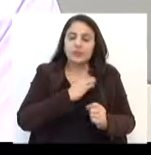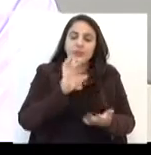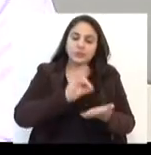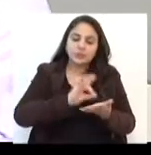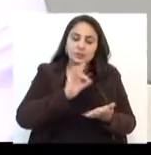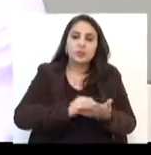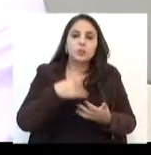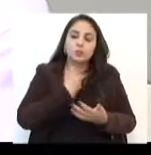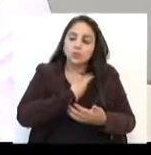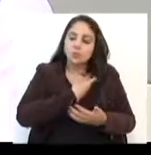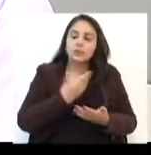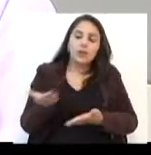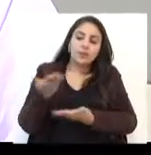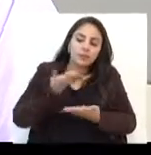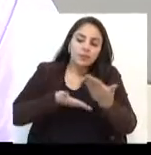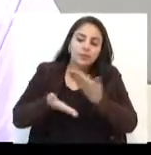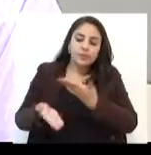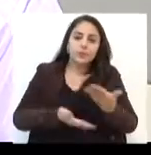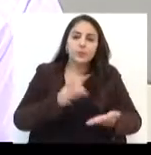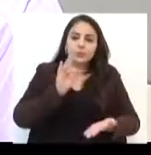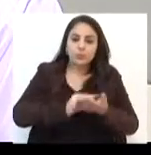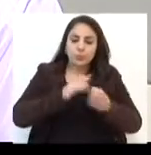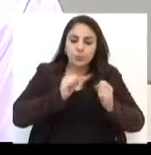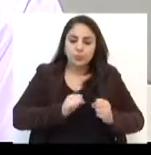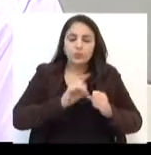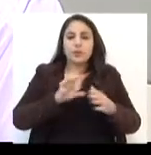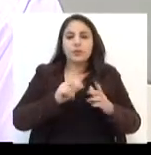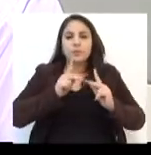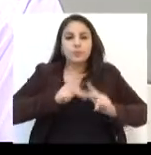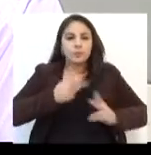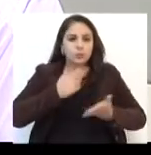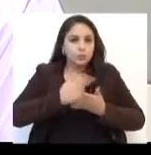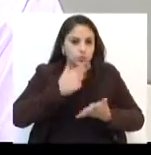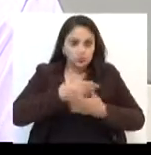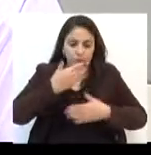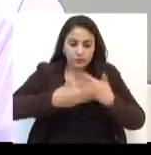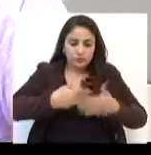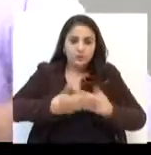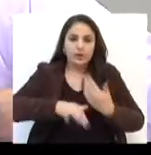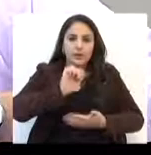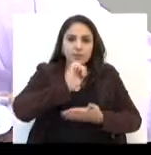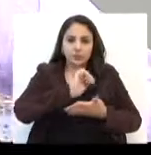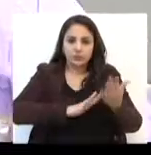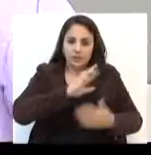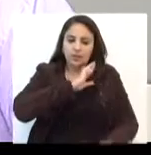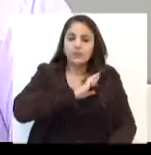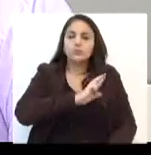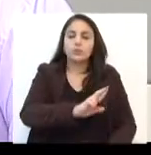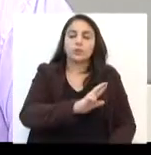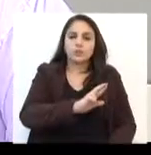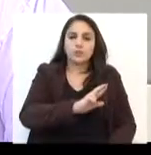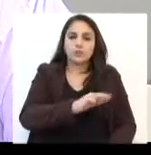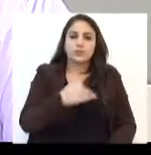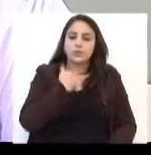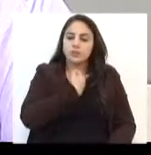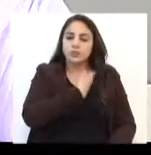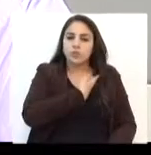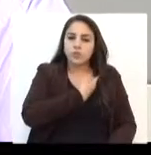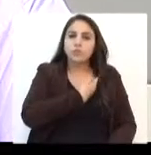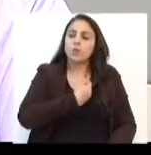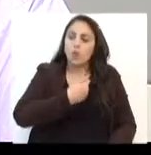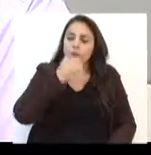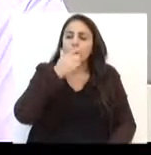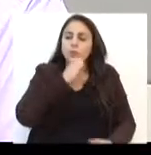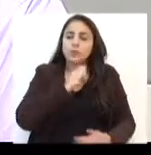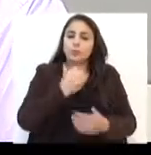né, nós atendemos a Constituição e também possibilitar que as pessoas continuem desenvolvendo a sua atividade religiosa, fui